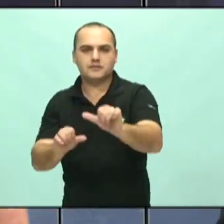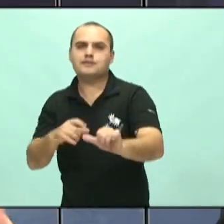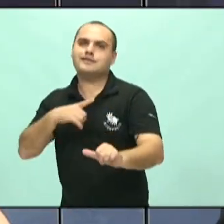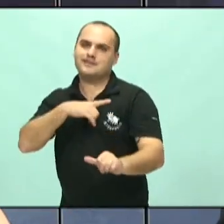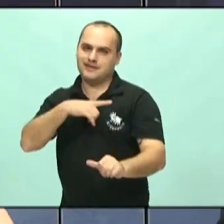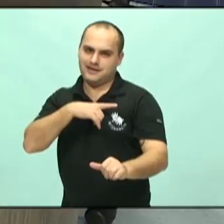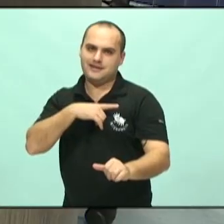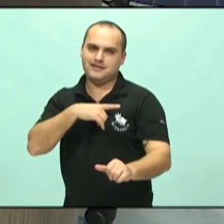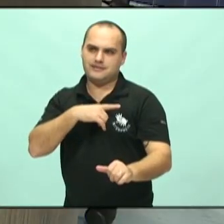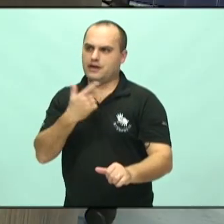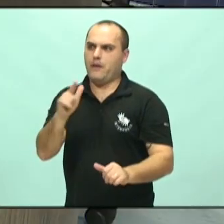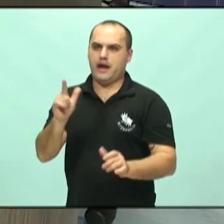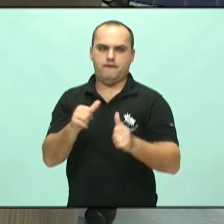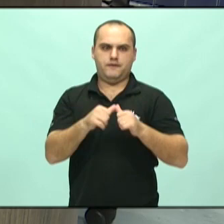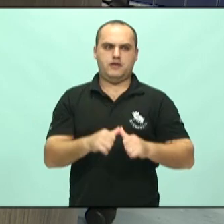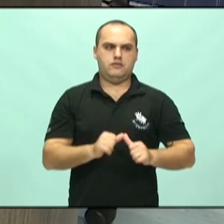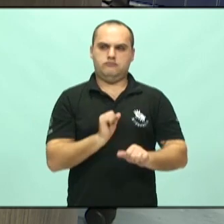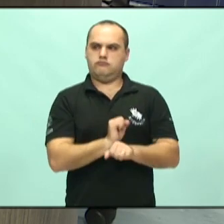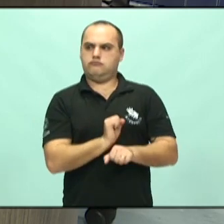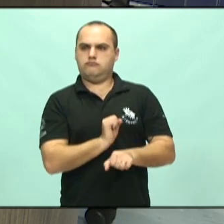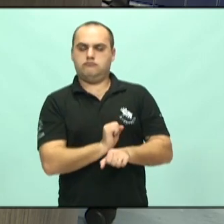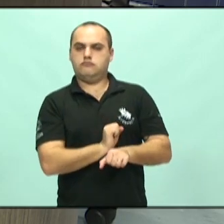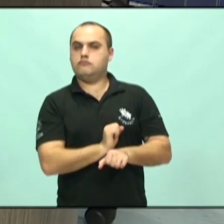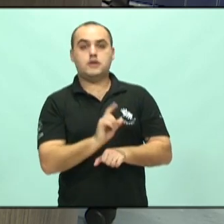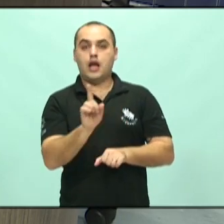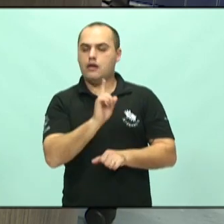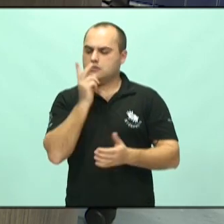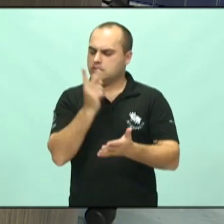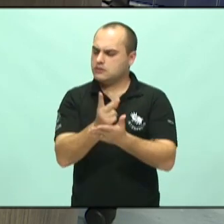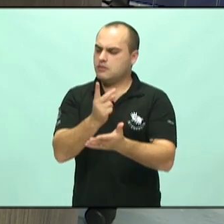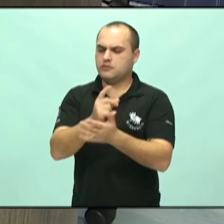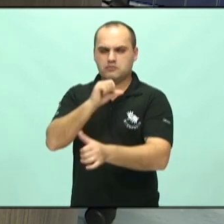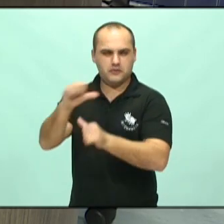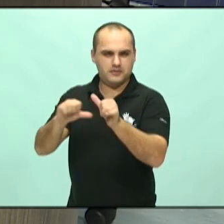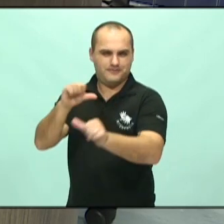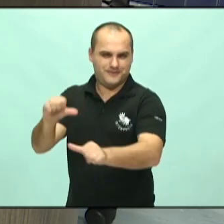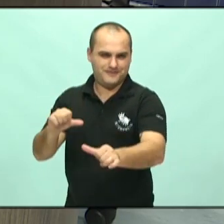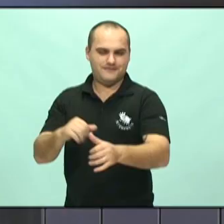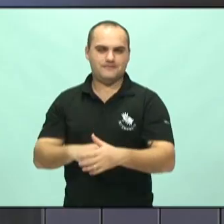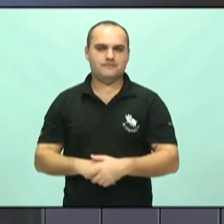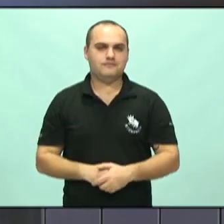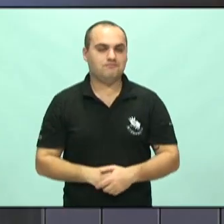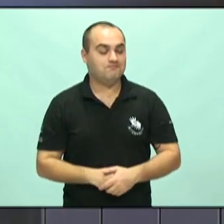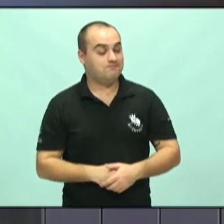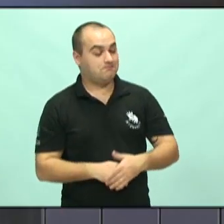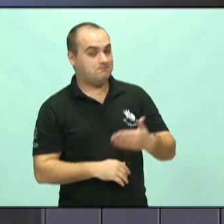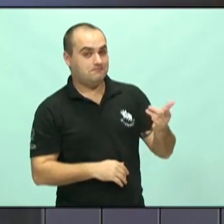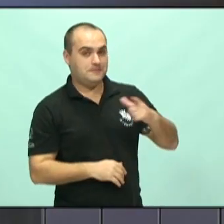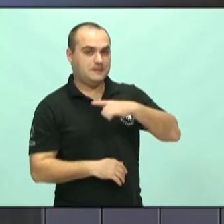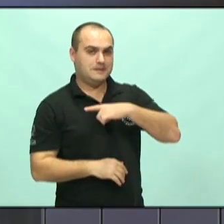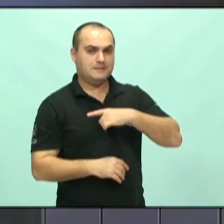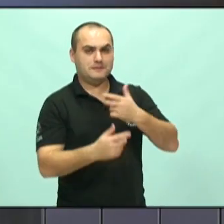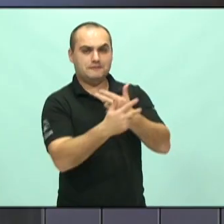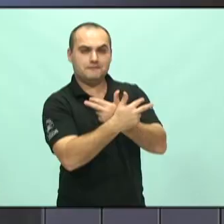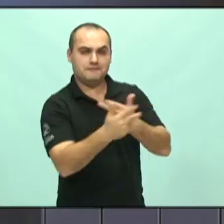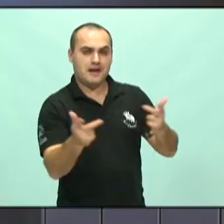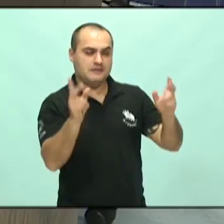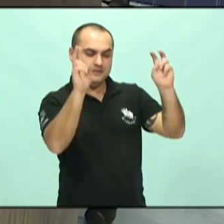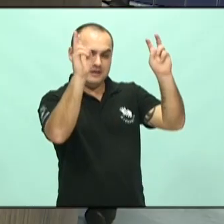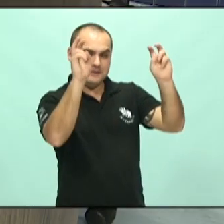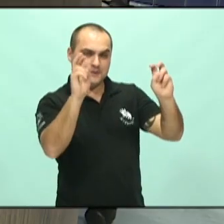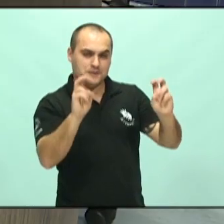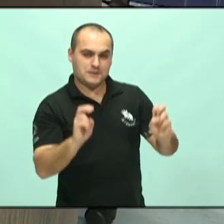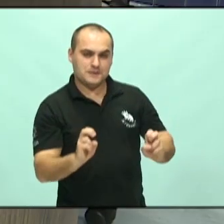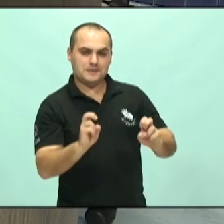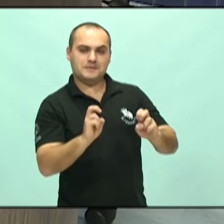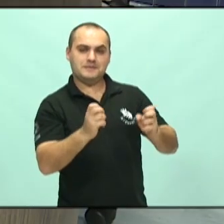coisa engessada, né? Então está sempre em transformação. Bom, nós temos tantos assuntos para falar,